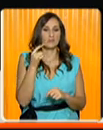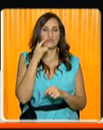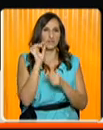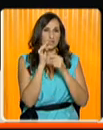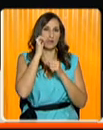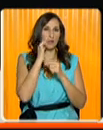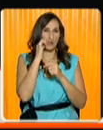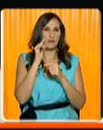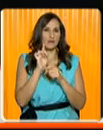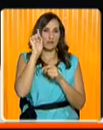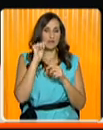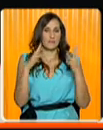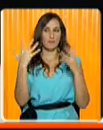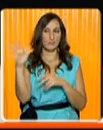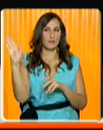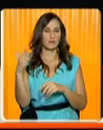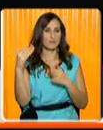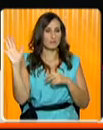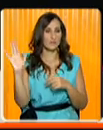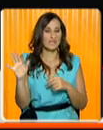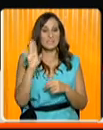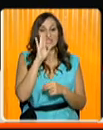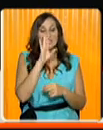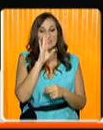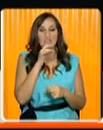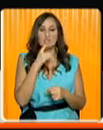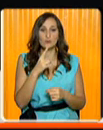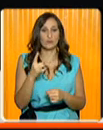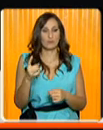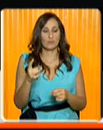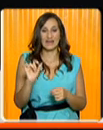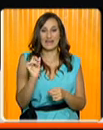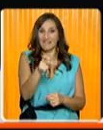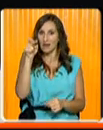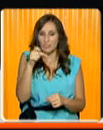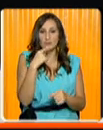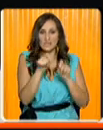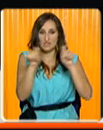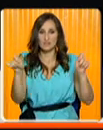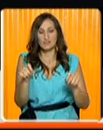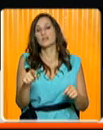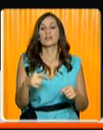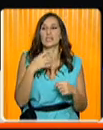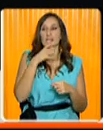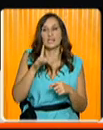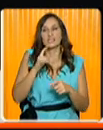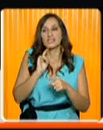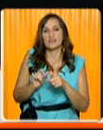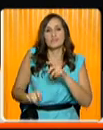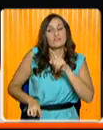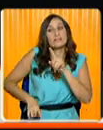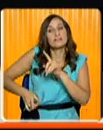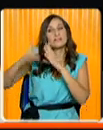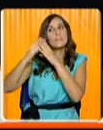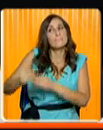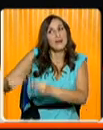nada. E a mão também pode ser. Se for um não tem nada rápido, pode querer dizer esfuma-te enquanto é